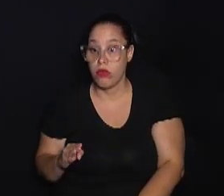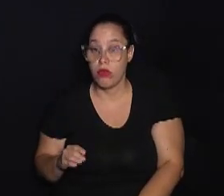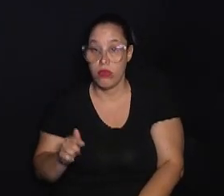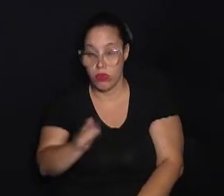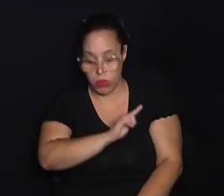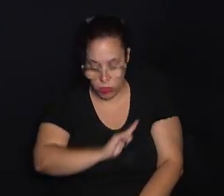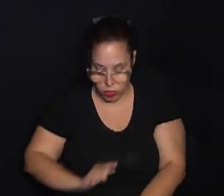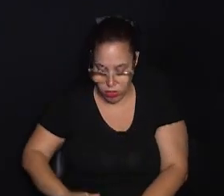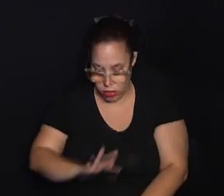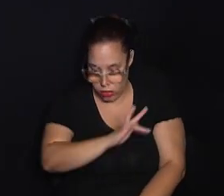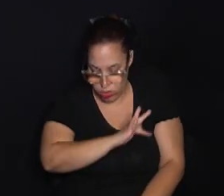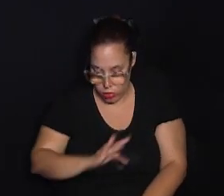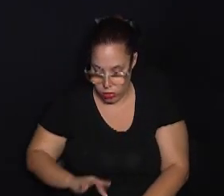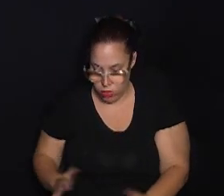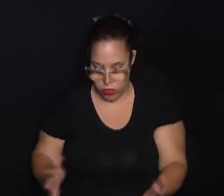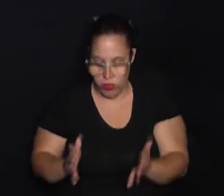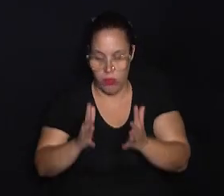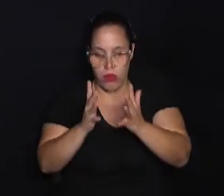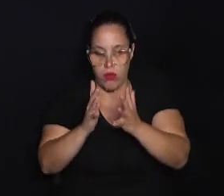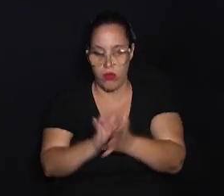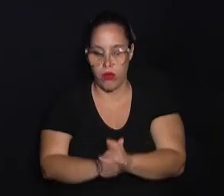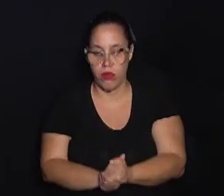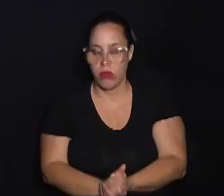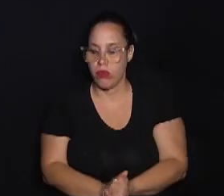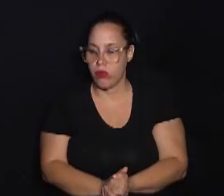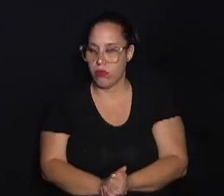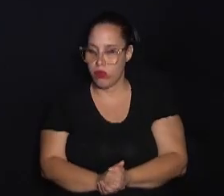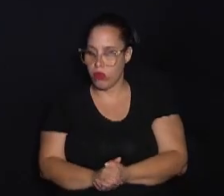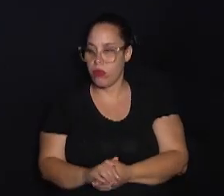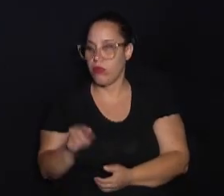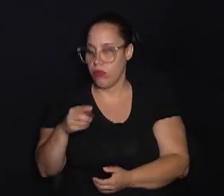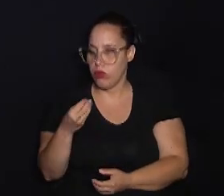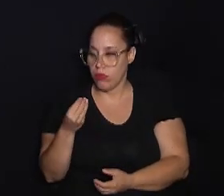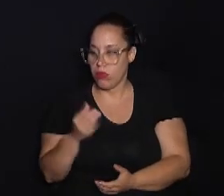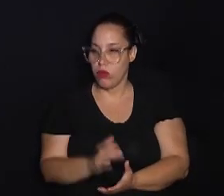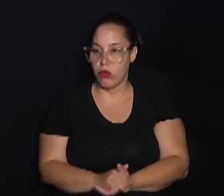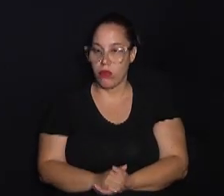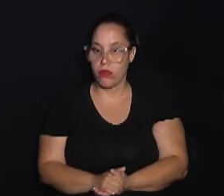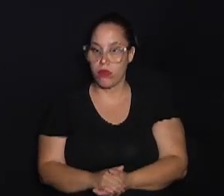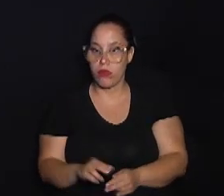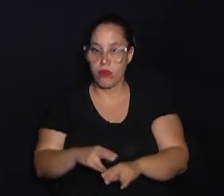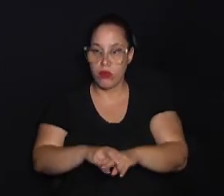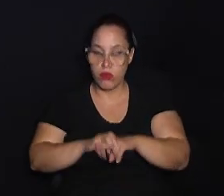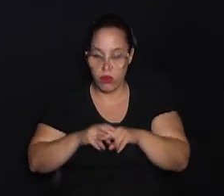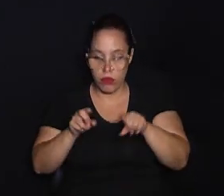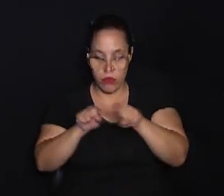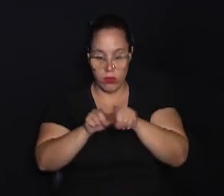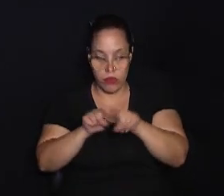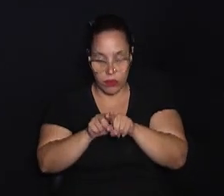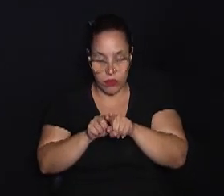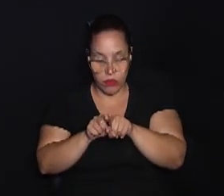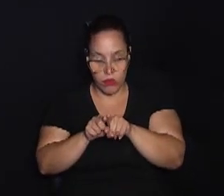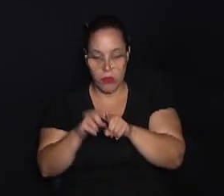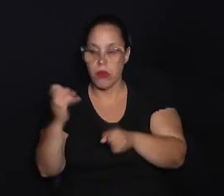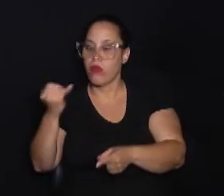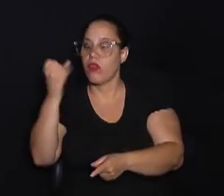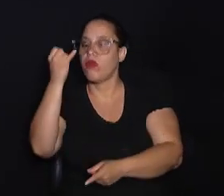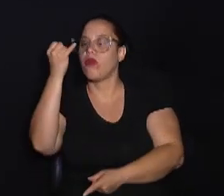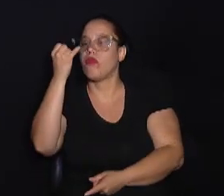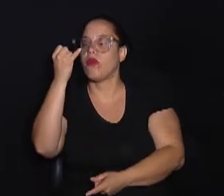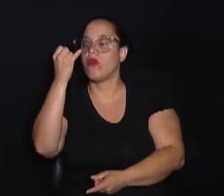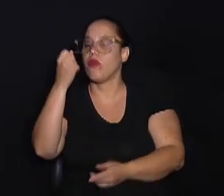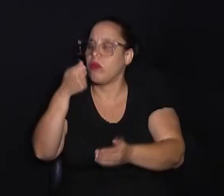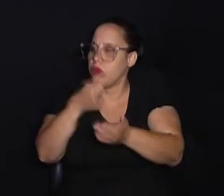federal favorecendo projetos como esse, né? E por isso que a gente também vê essa importância de